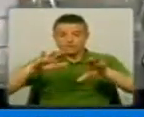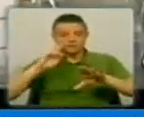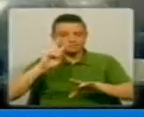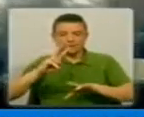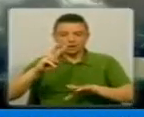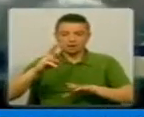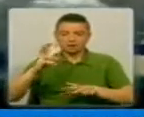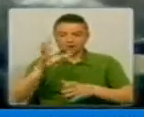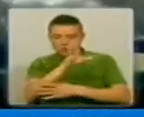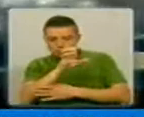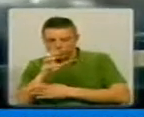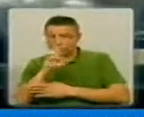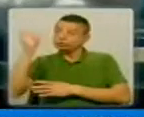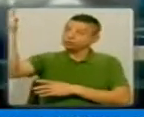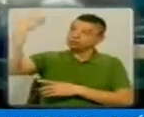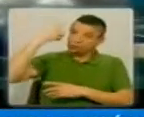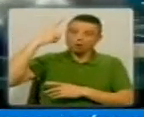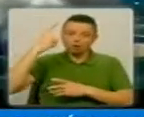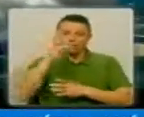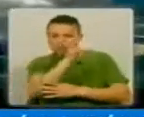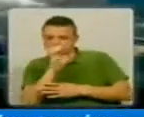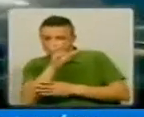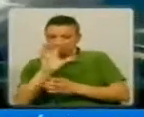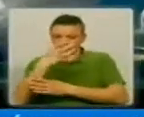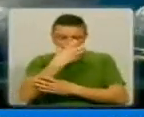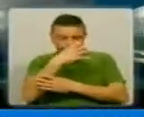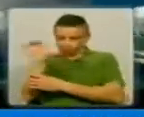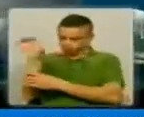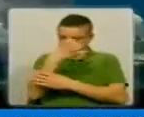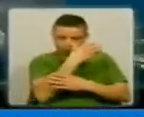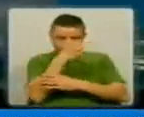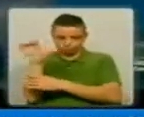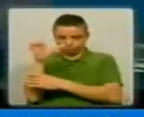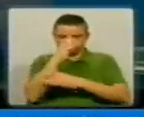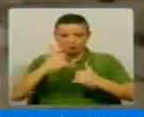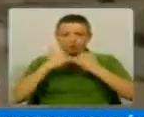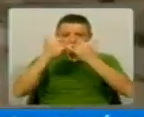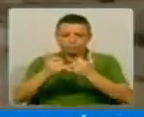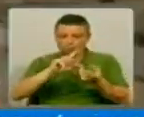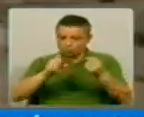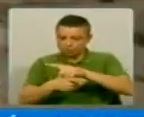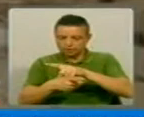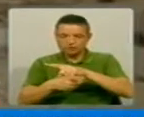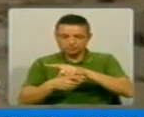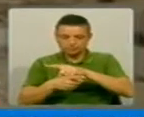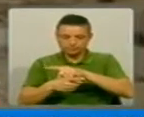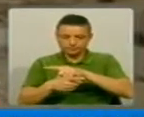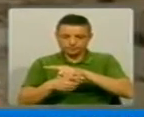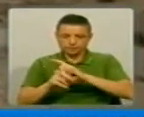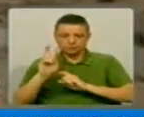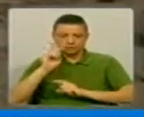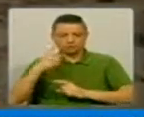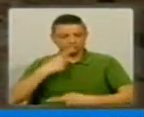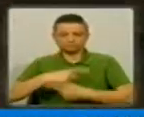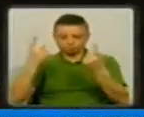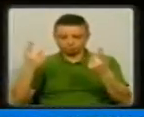solar, como se fosse um girassol, roda para captar o máximo de energia solar, e depois, ao contrário dos métodos convencionais que nós conhecemos hoje